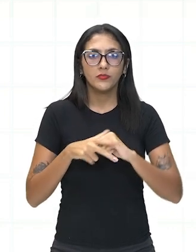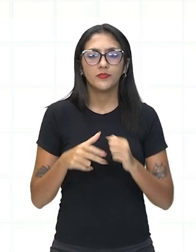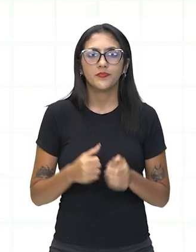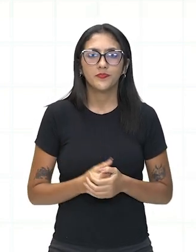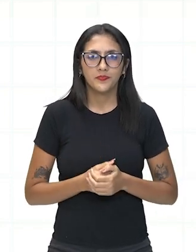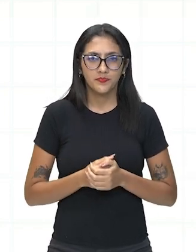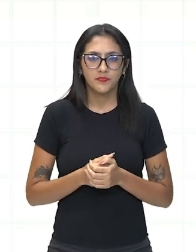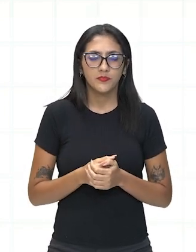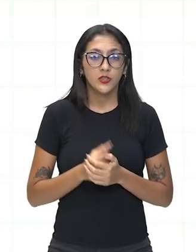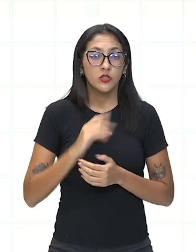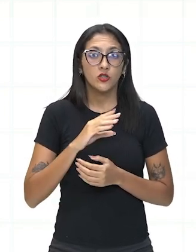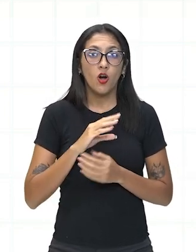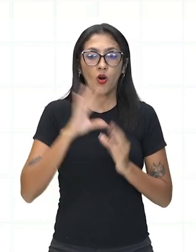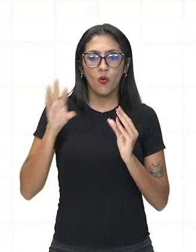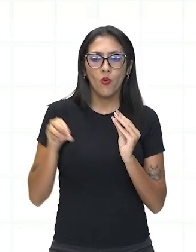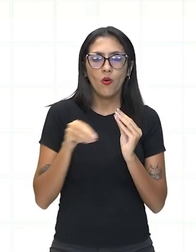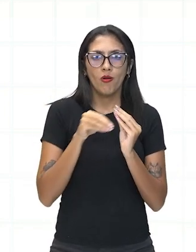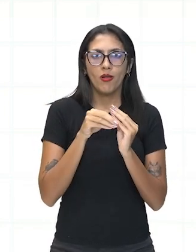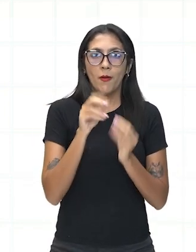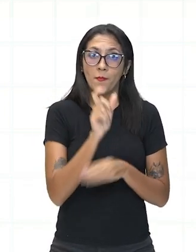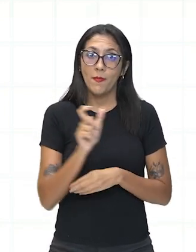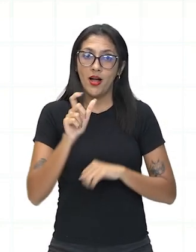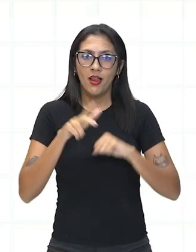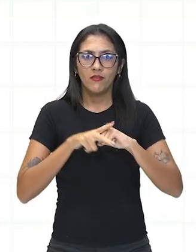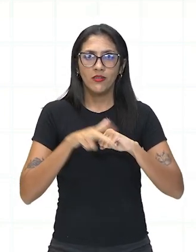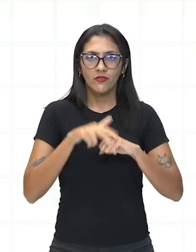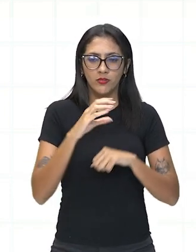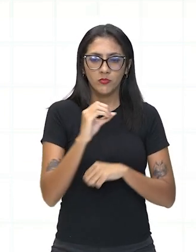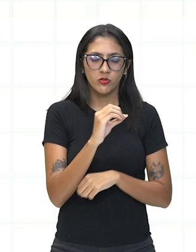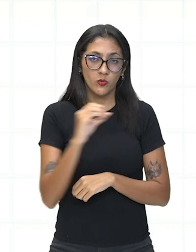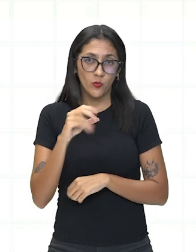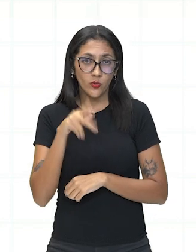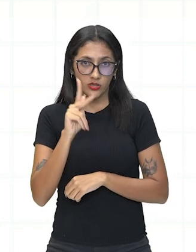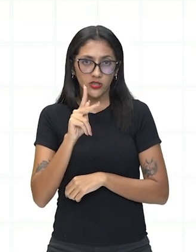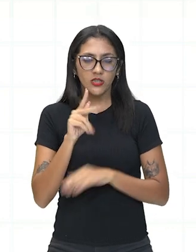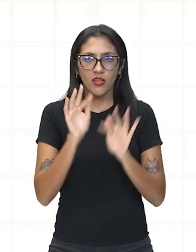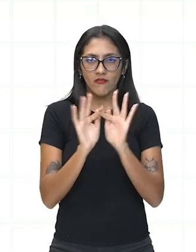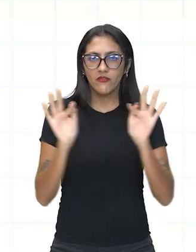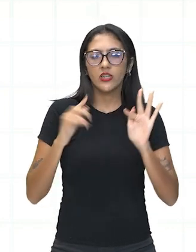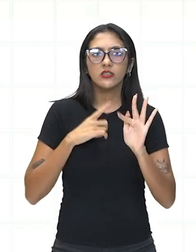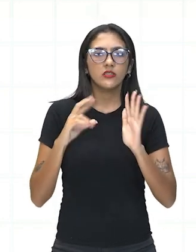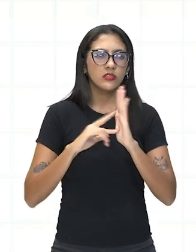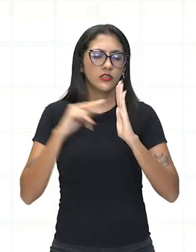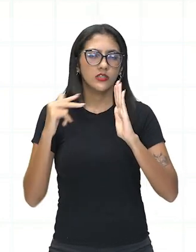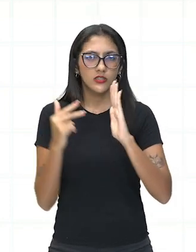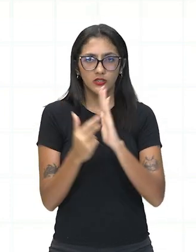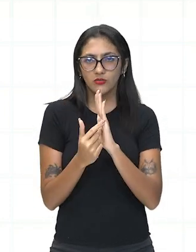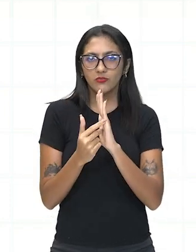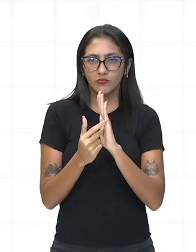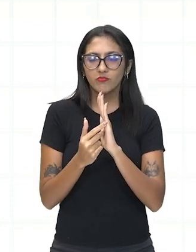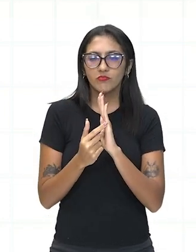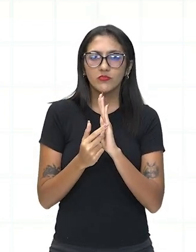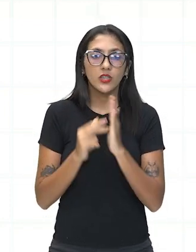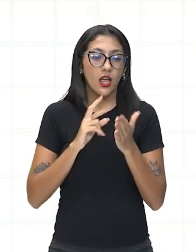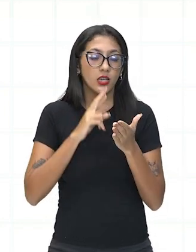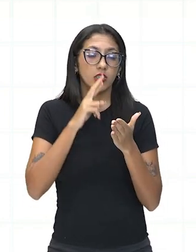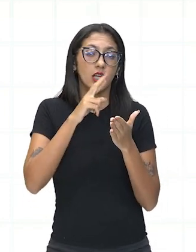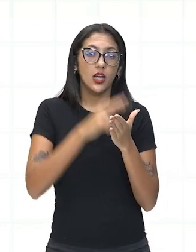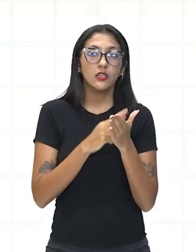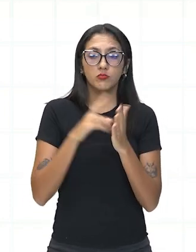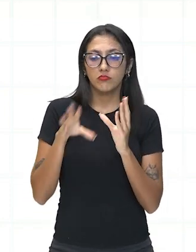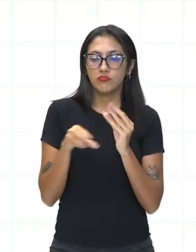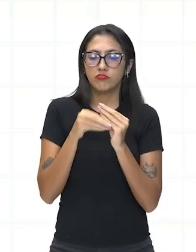coisa. Yes, she can cook. Pronto, fechei minha frase com uma resposta